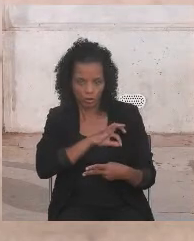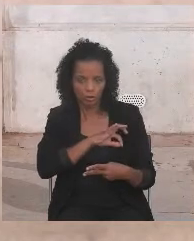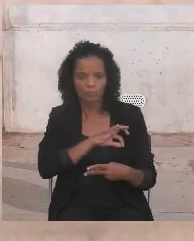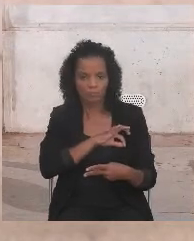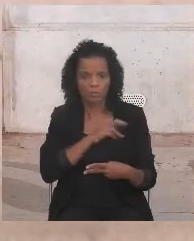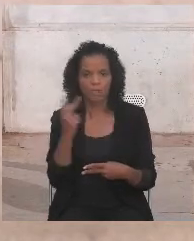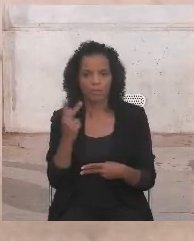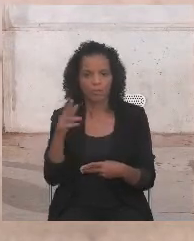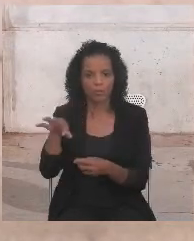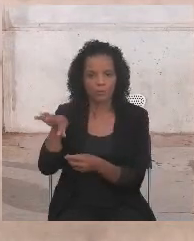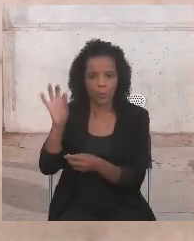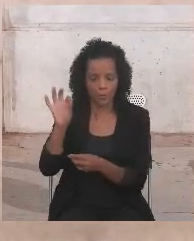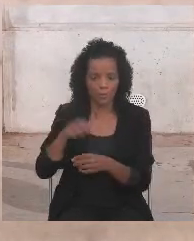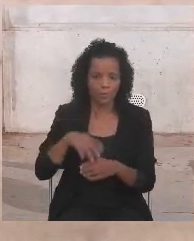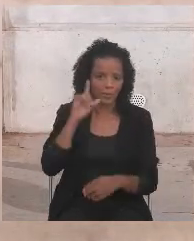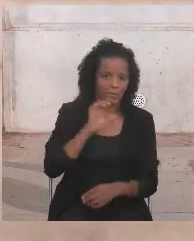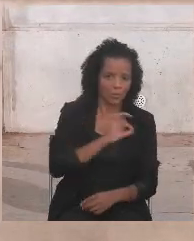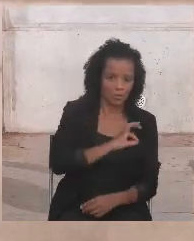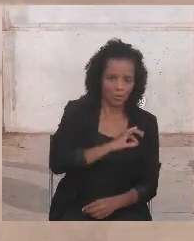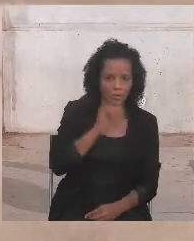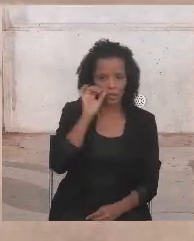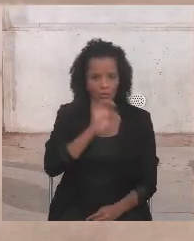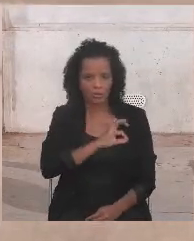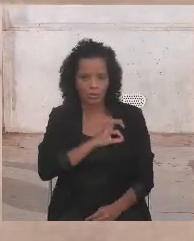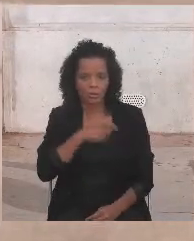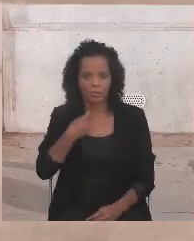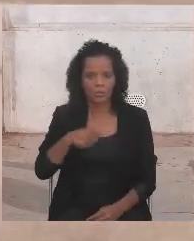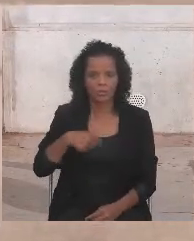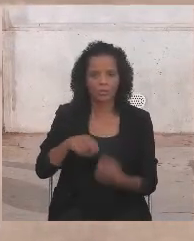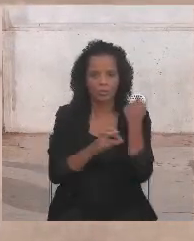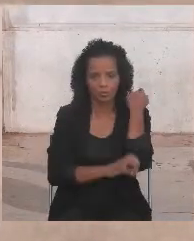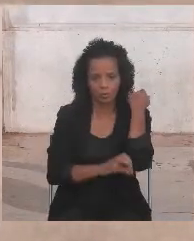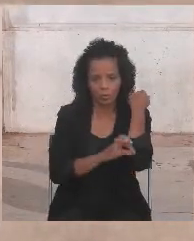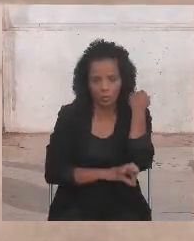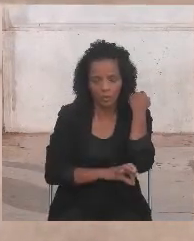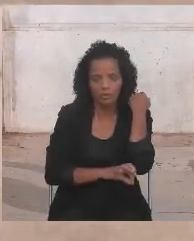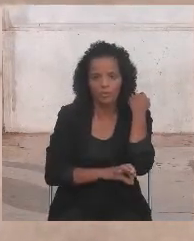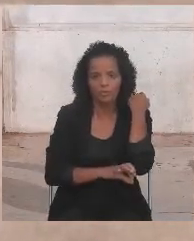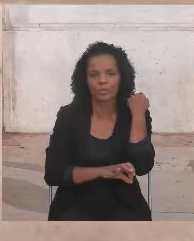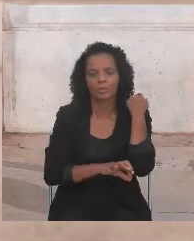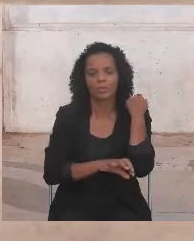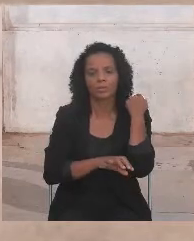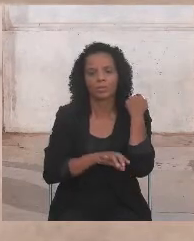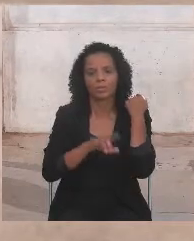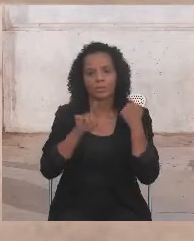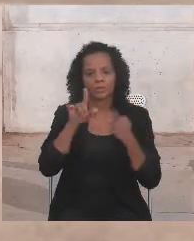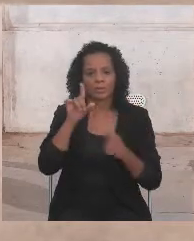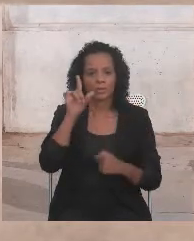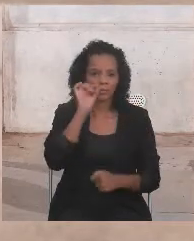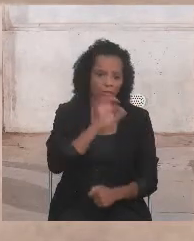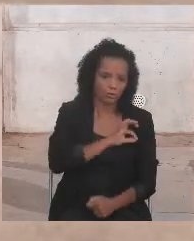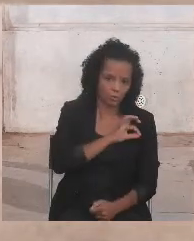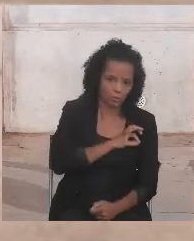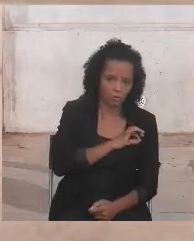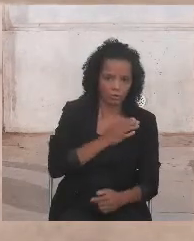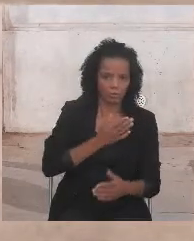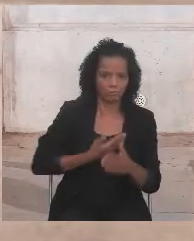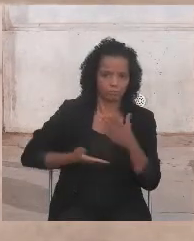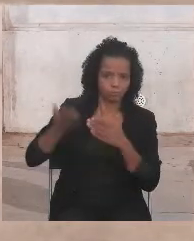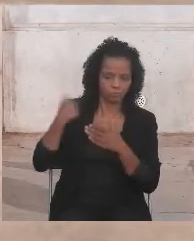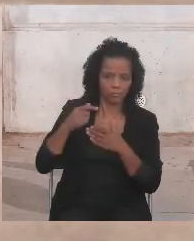eleitos, senhoras e senhores presidentes das juntas de freguesia, senhores